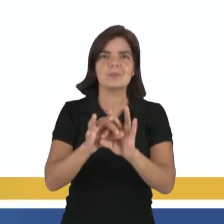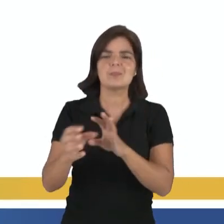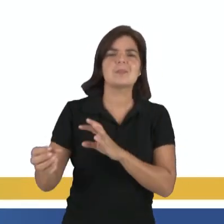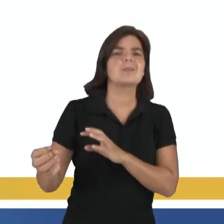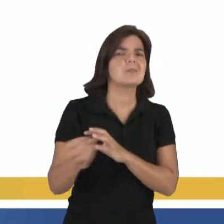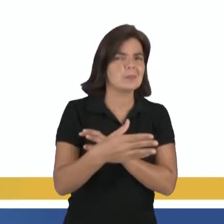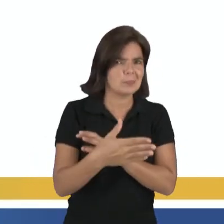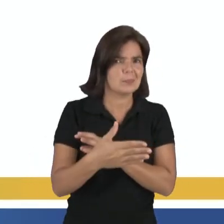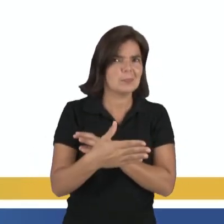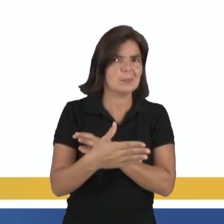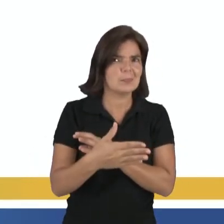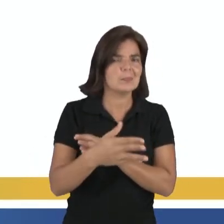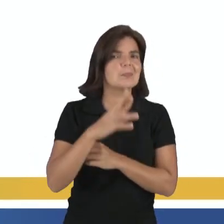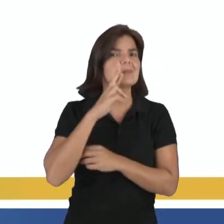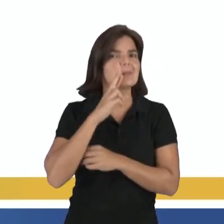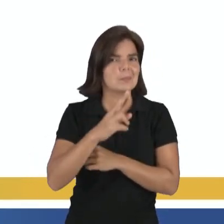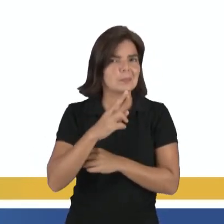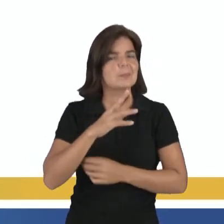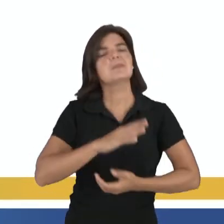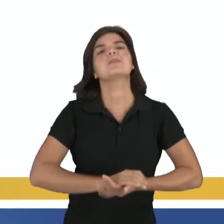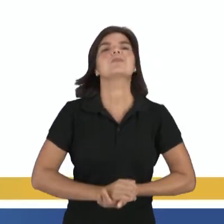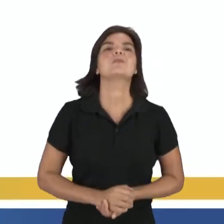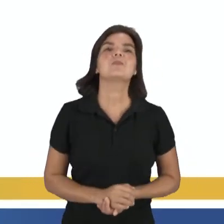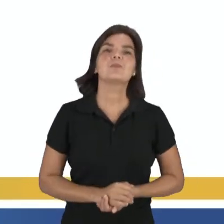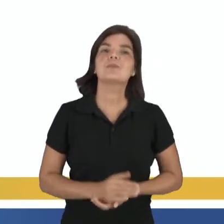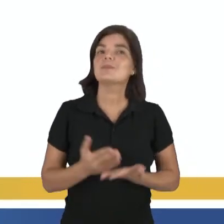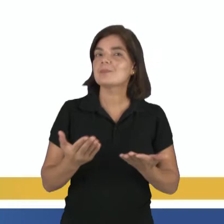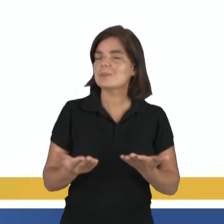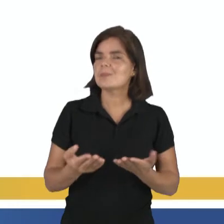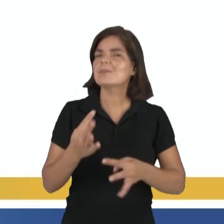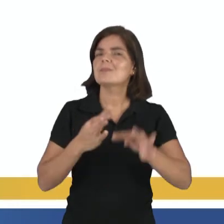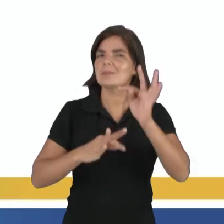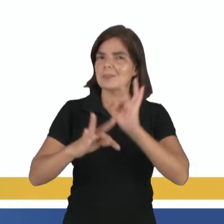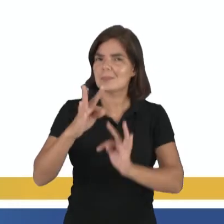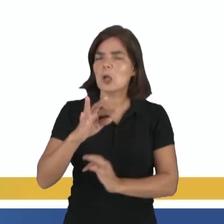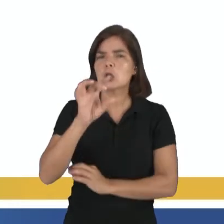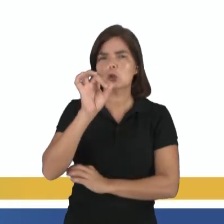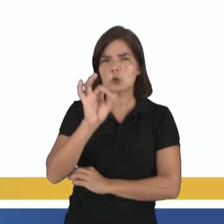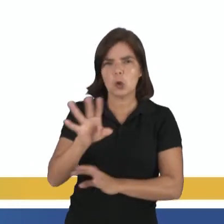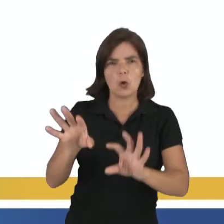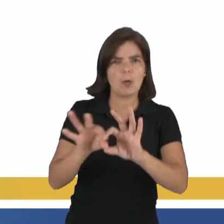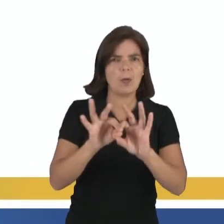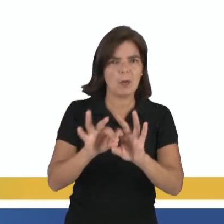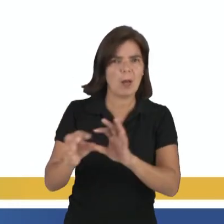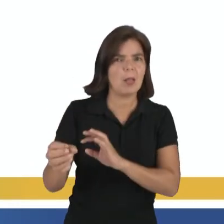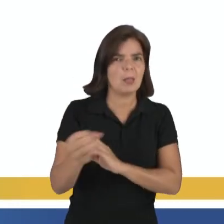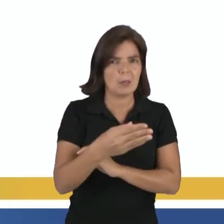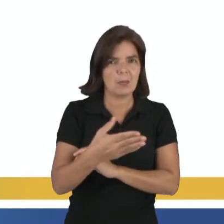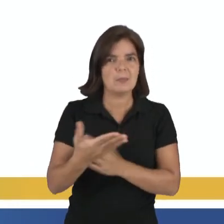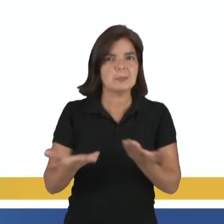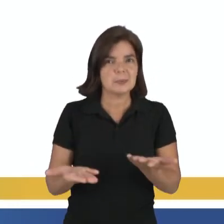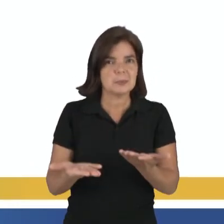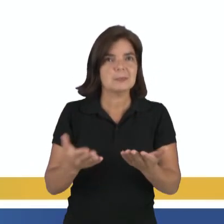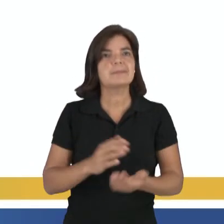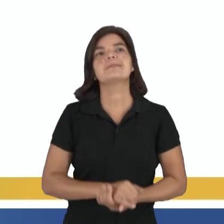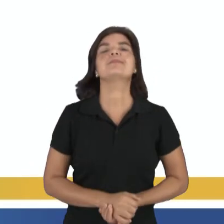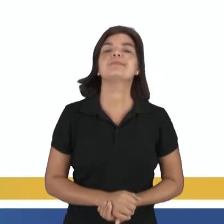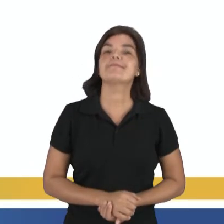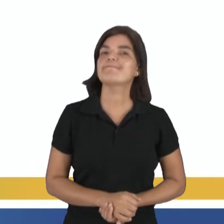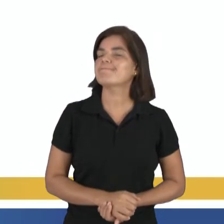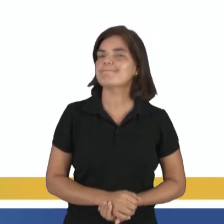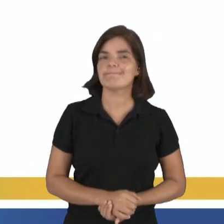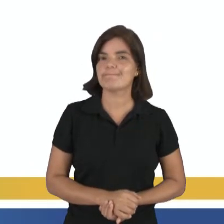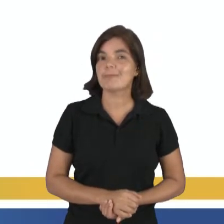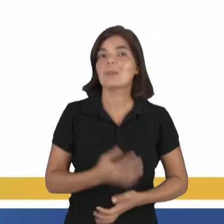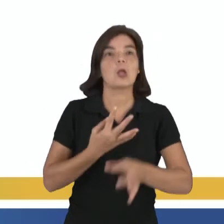somente ligada a inovações modernas? Justifique. E aí, a tecnologia ela só está ligada a essas inovações modernas?